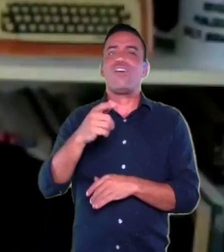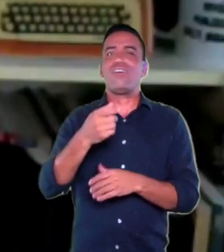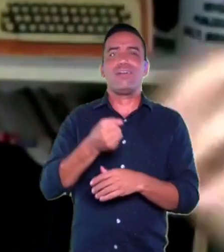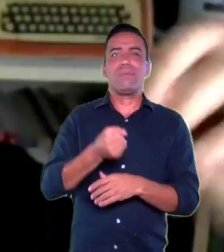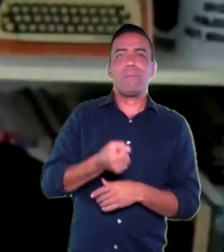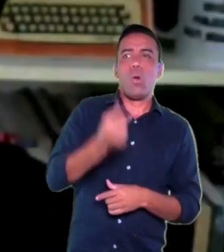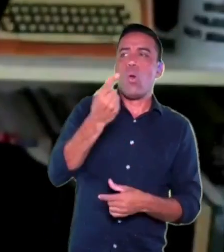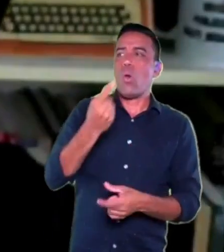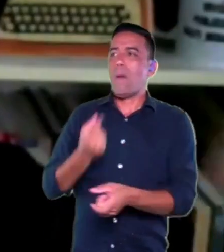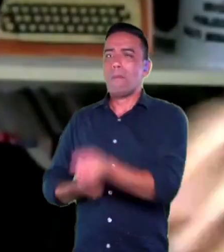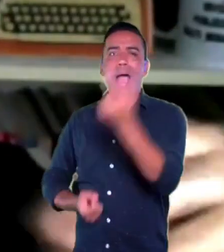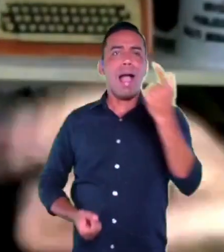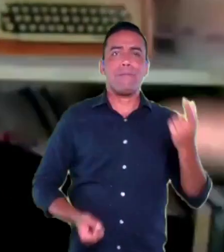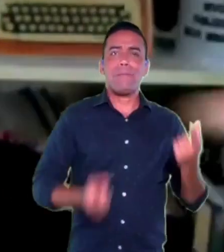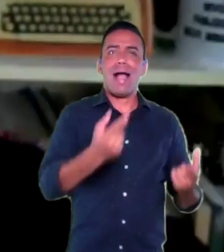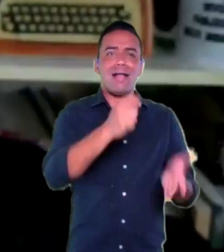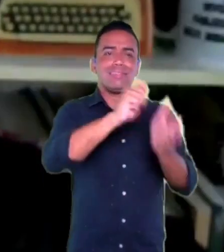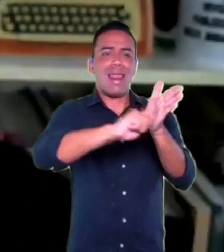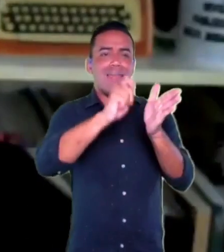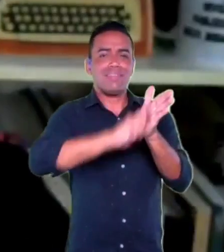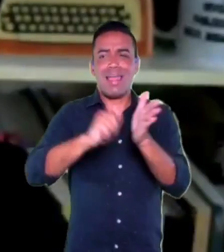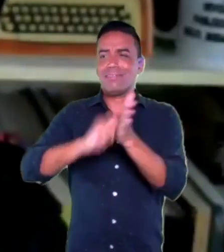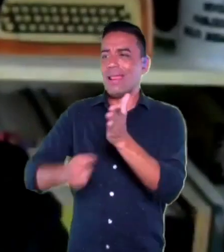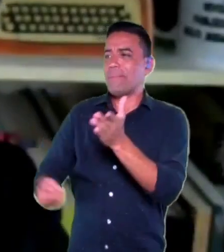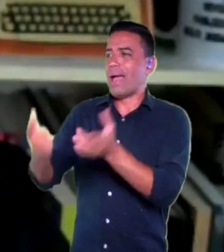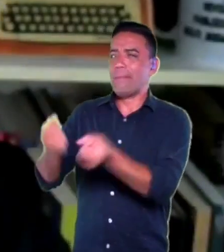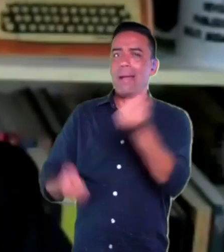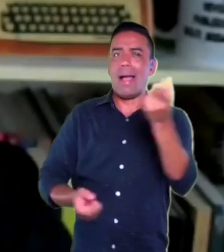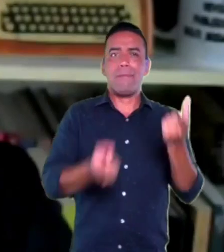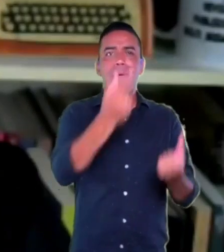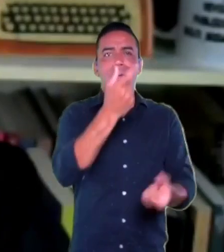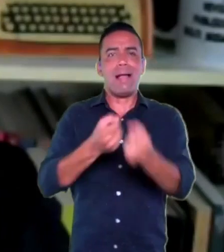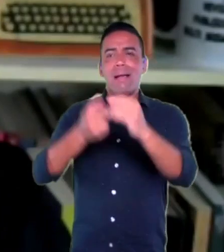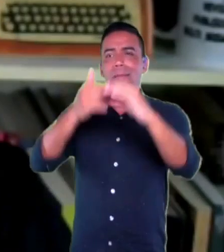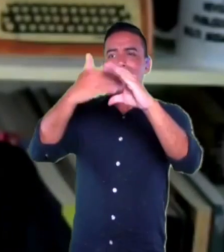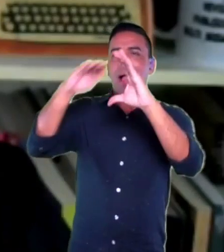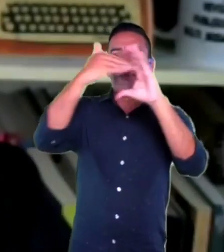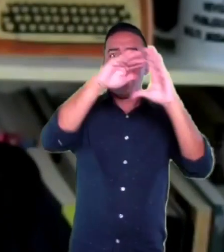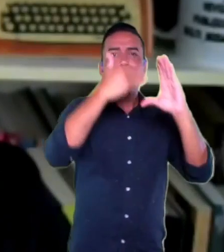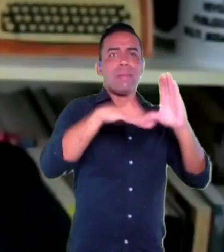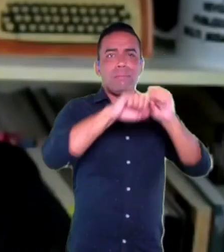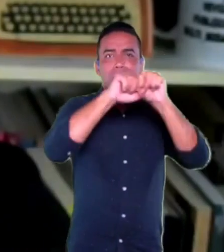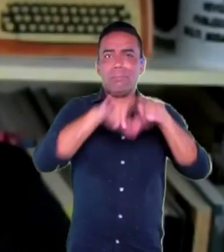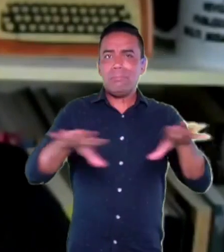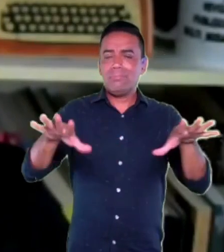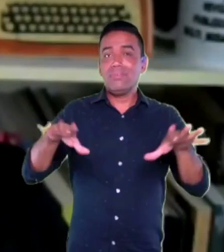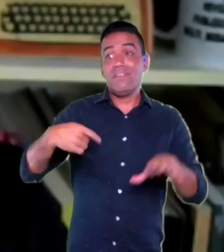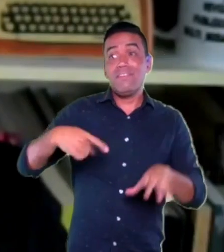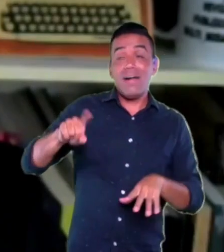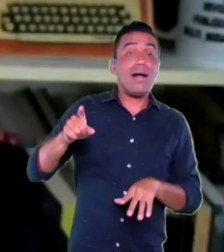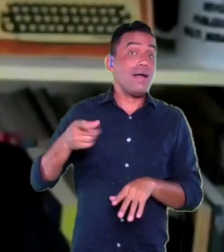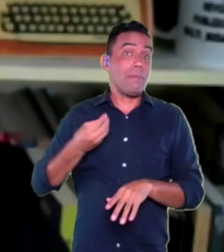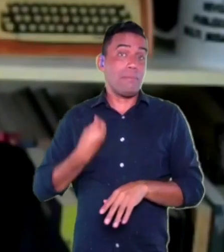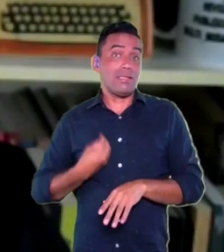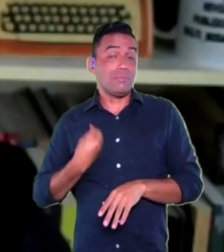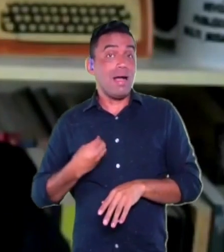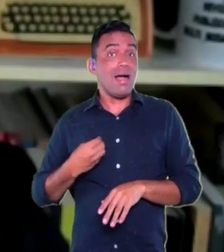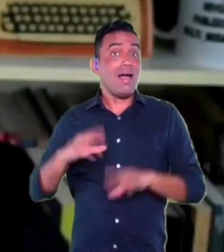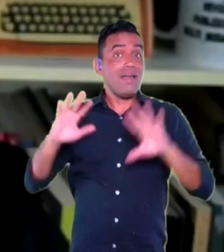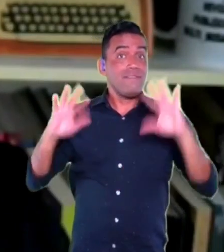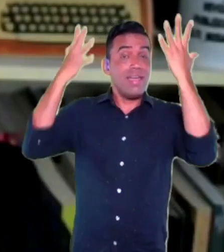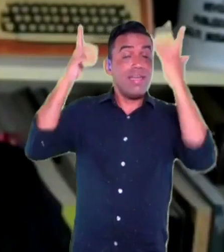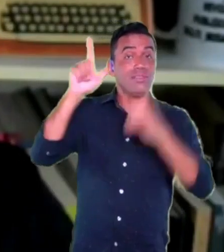1, 2, e vai deixando assim meio solto. Às vezes você vai participar de um evento literário, o